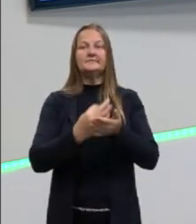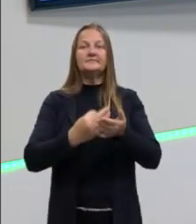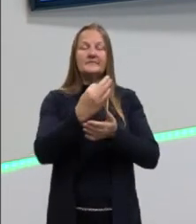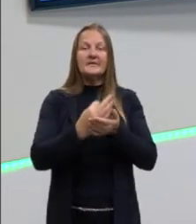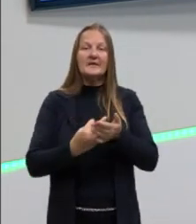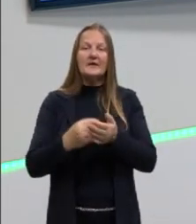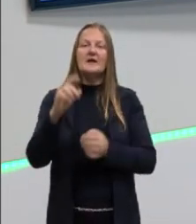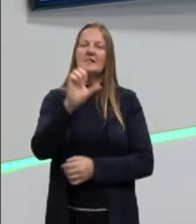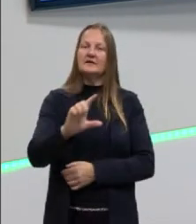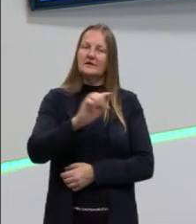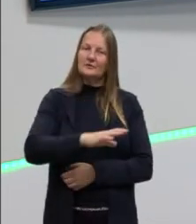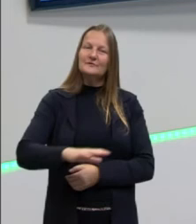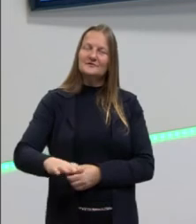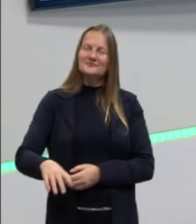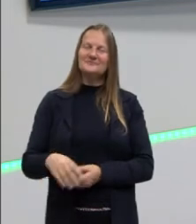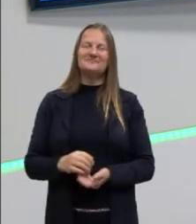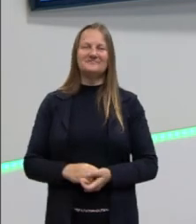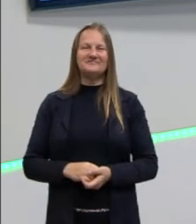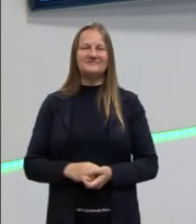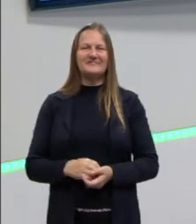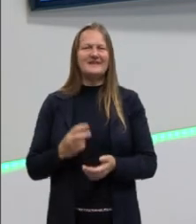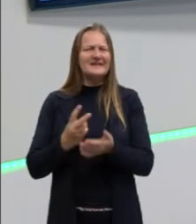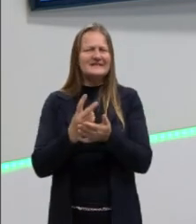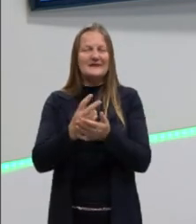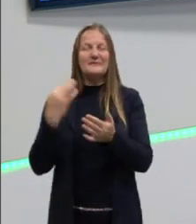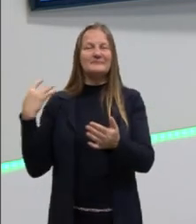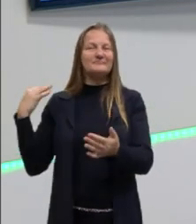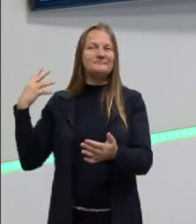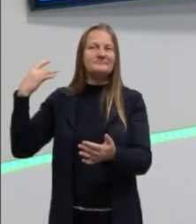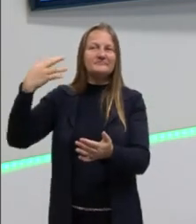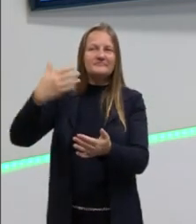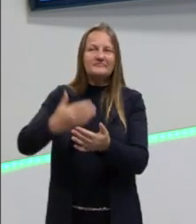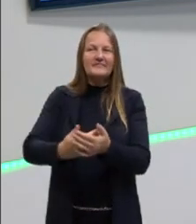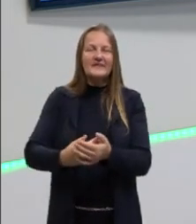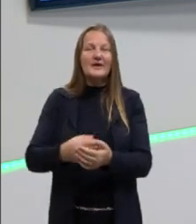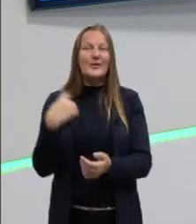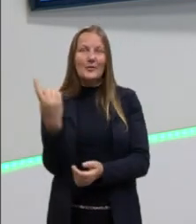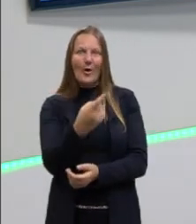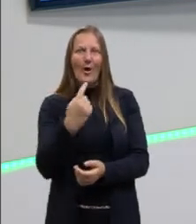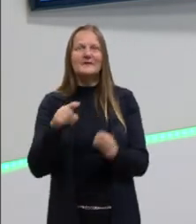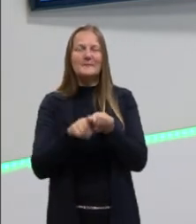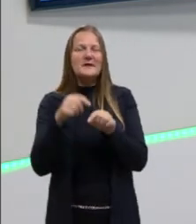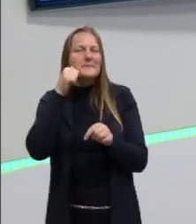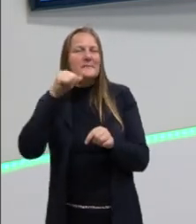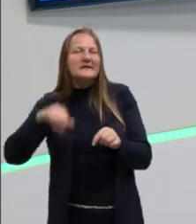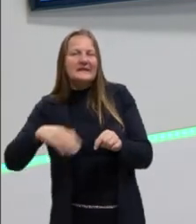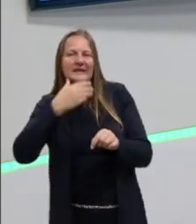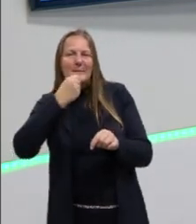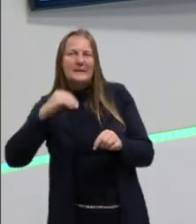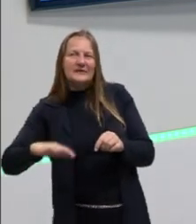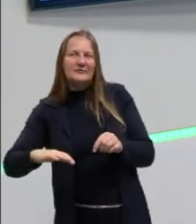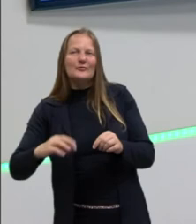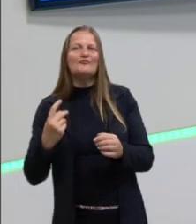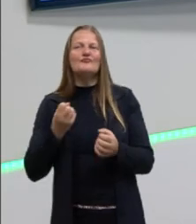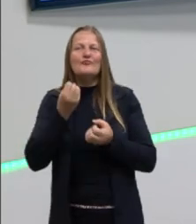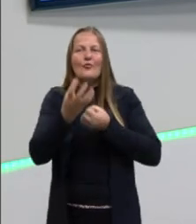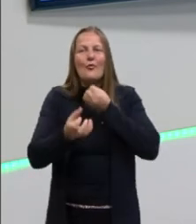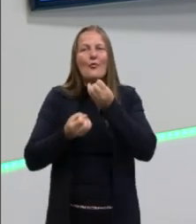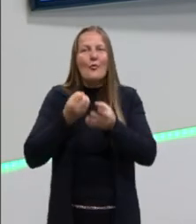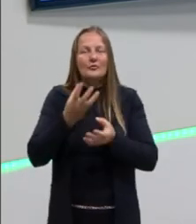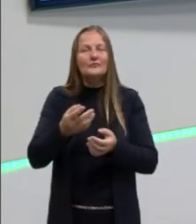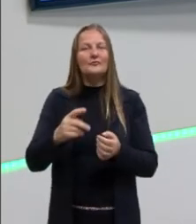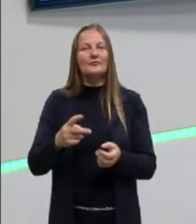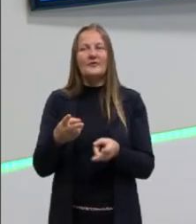é da literatura infantil desde sempre significa que desde a nossa infância a gente tem essas histórias que não são